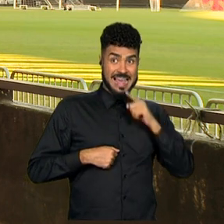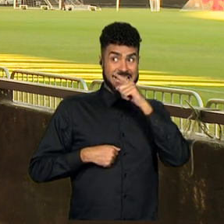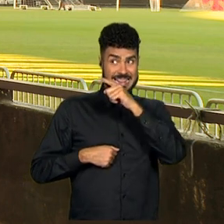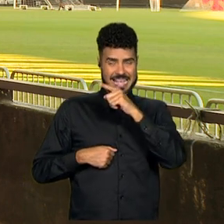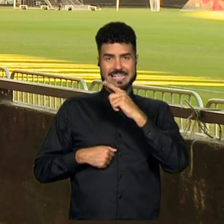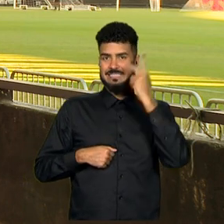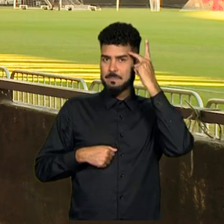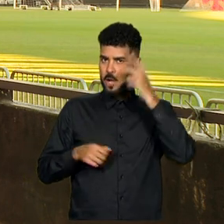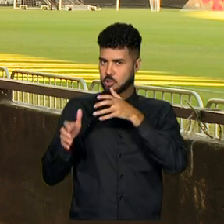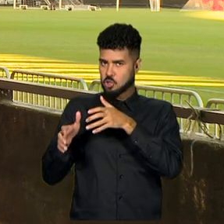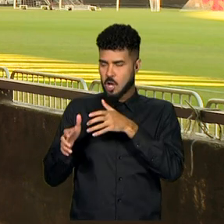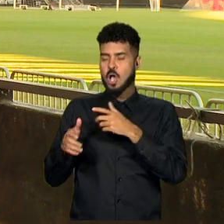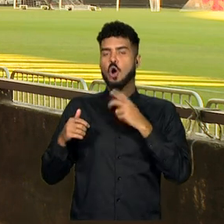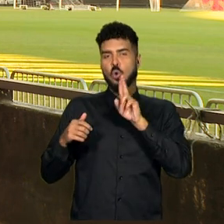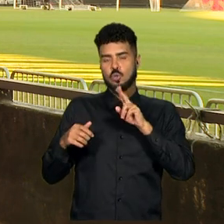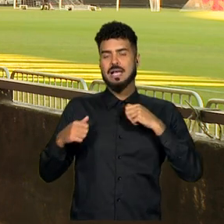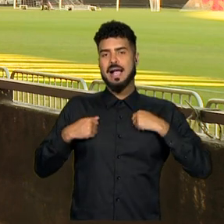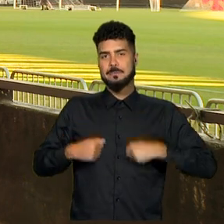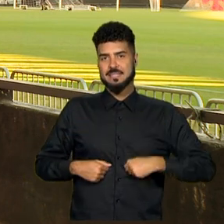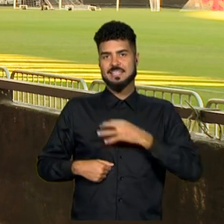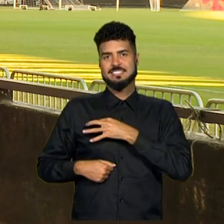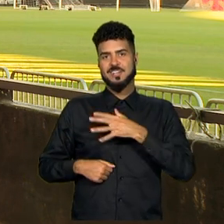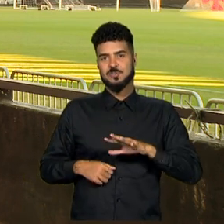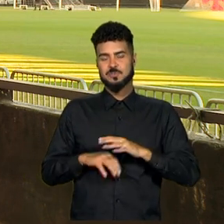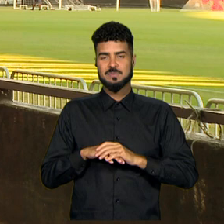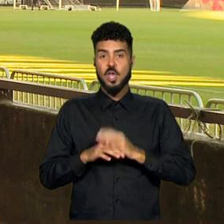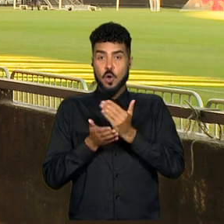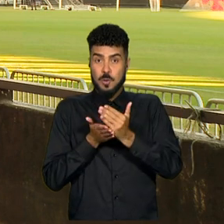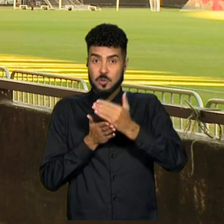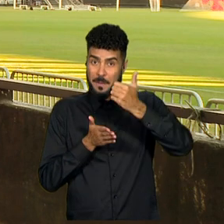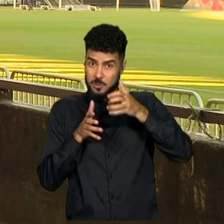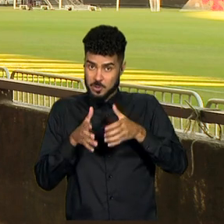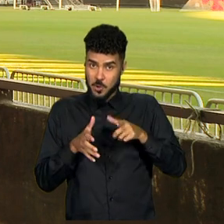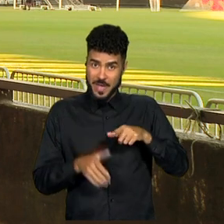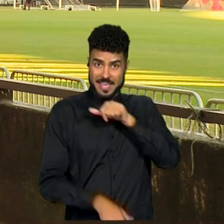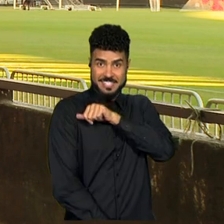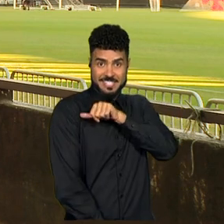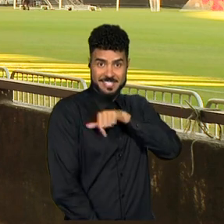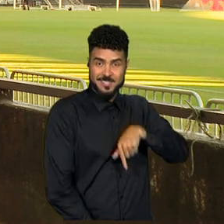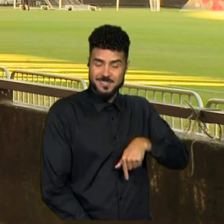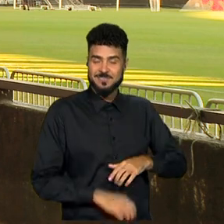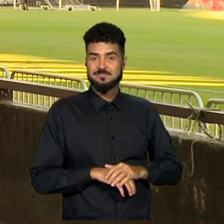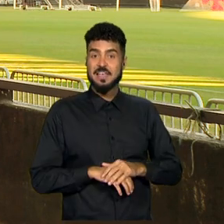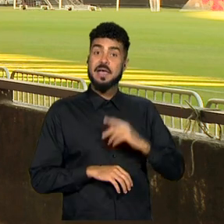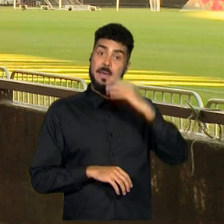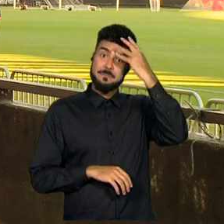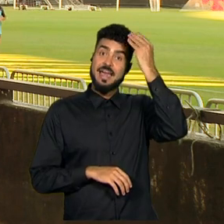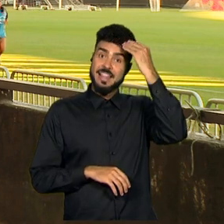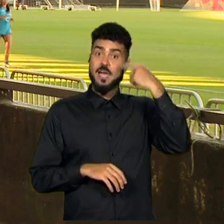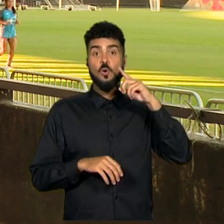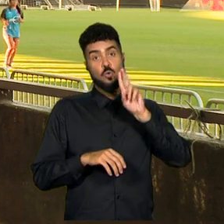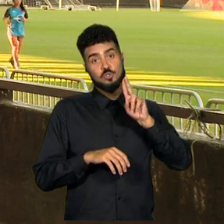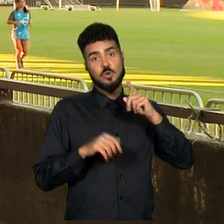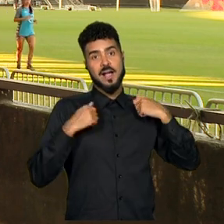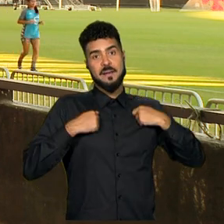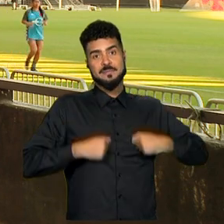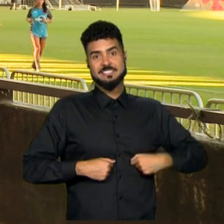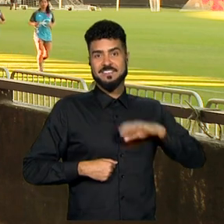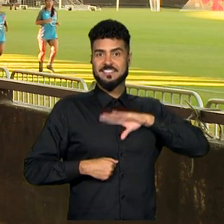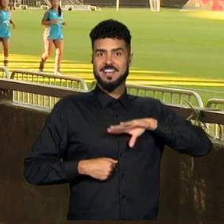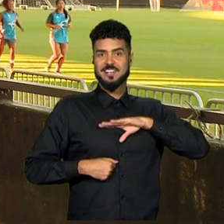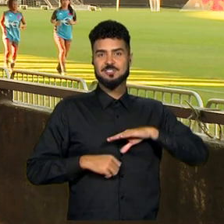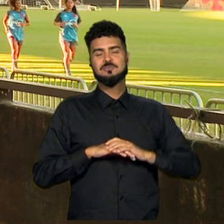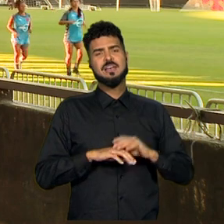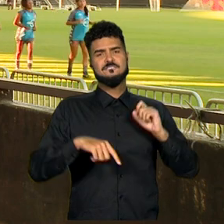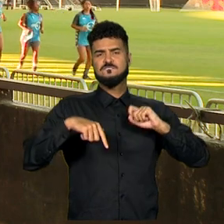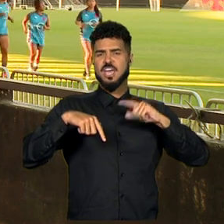do Santos. Então, os primeiros jogos foram realizados aqui no Rio. O Pelé atuou com a camisa do Vasco, marcou vários